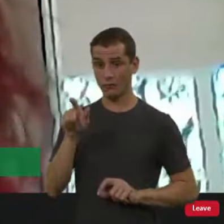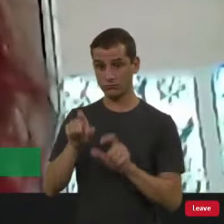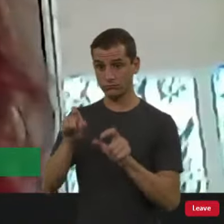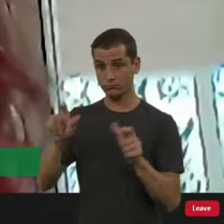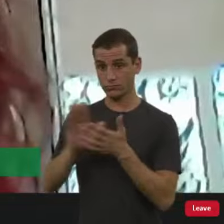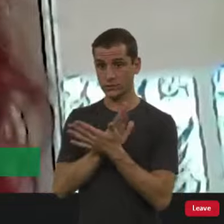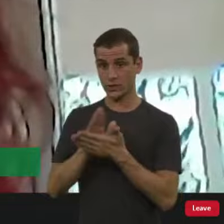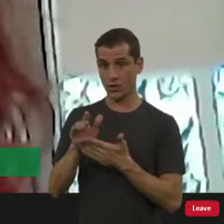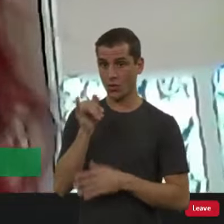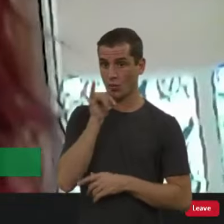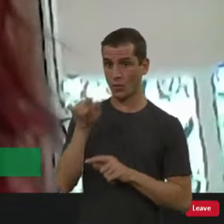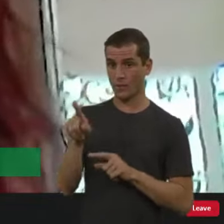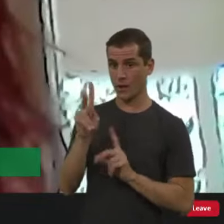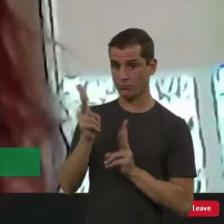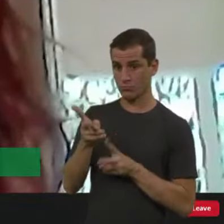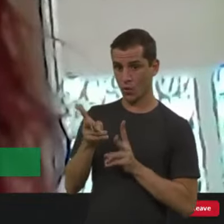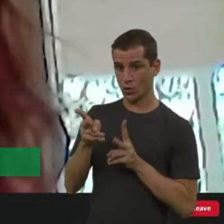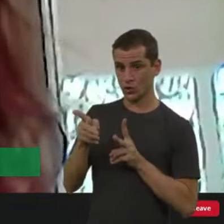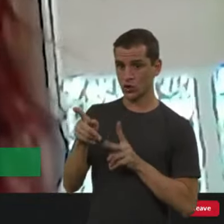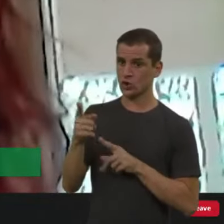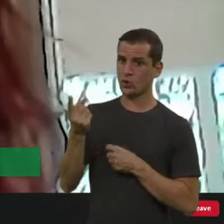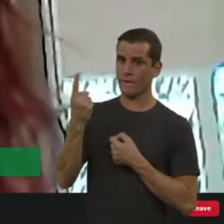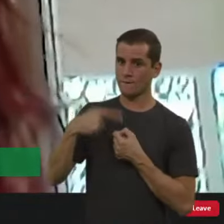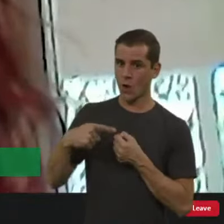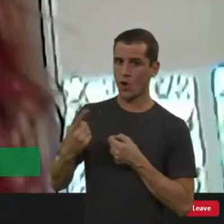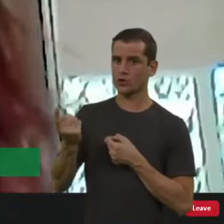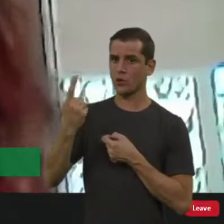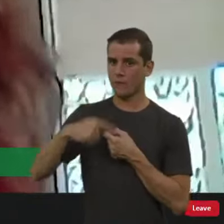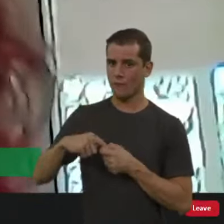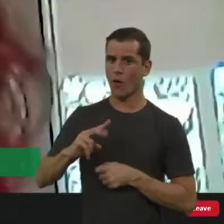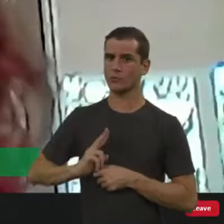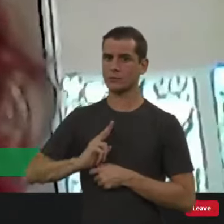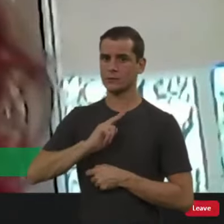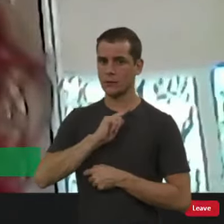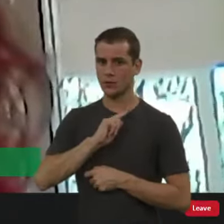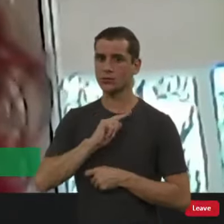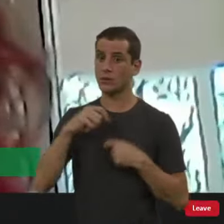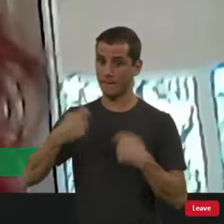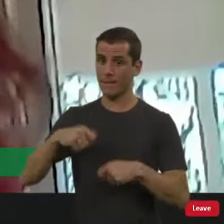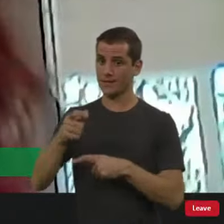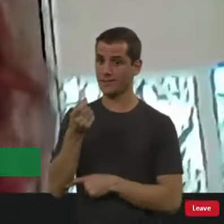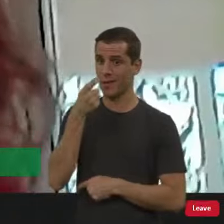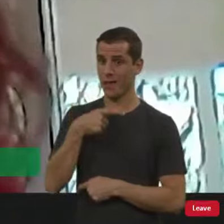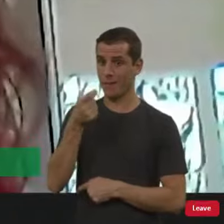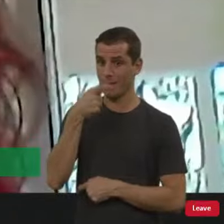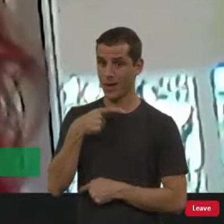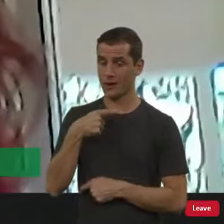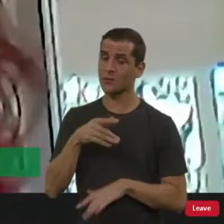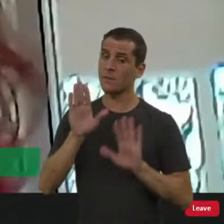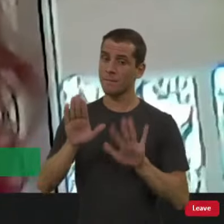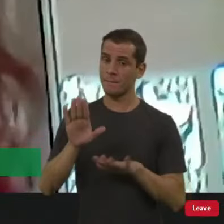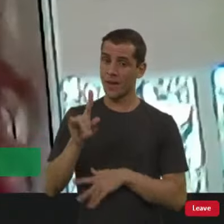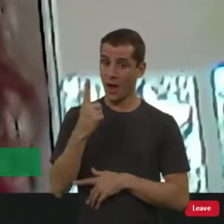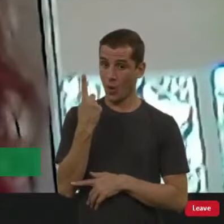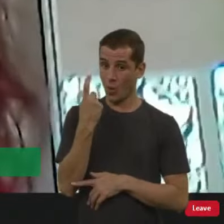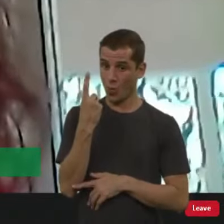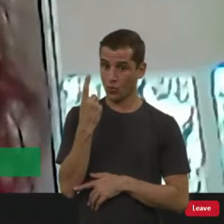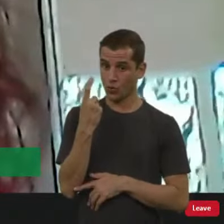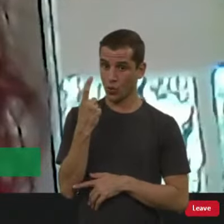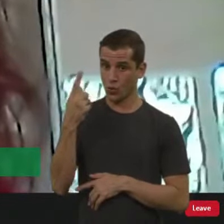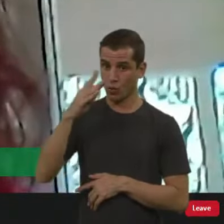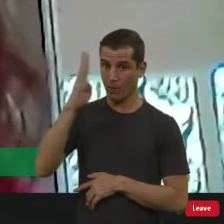inoperável, persistente ou recorrente após o tratamento cirúrgico, existe medicamento, mas a única terapia aprovada no Brasil não